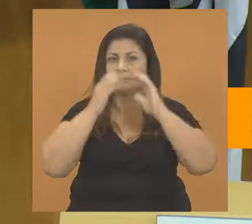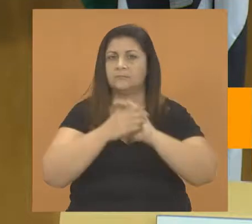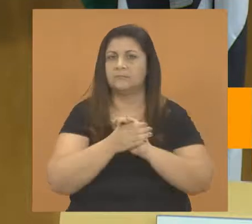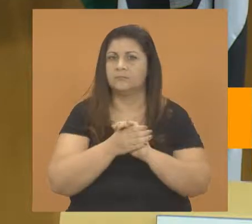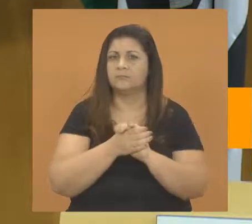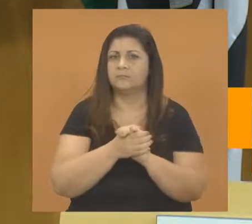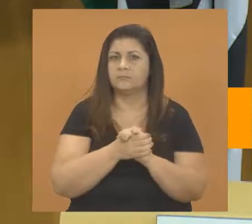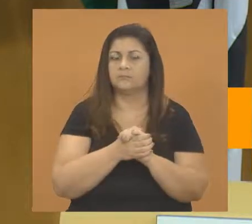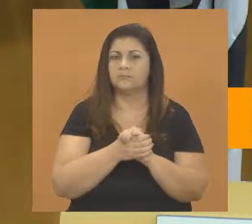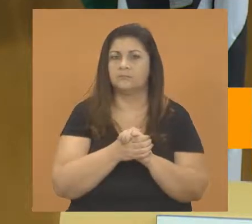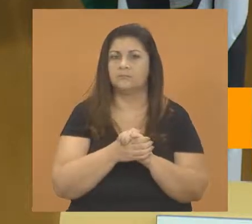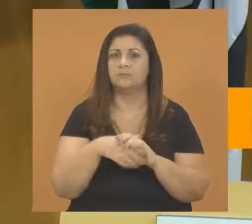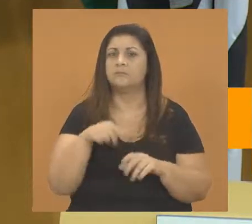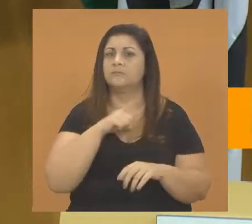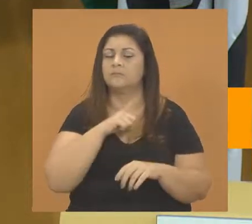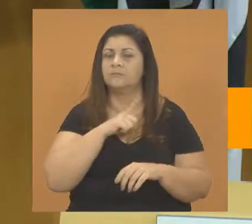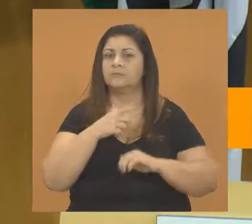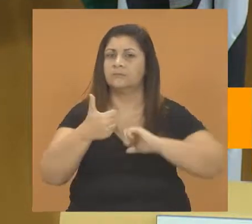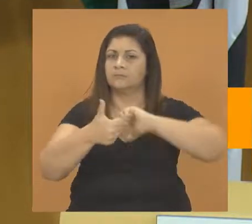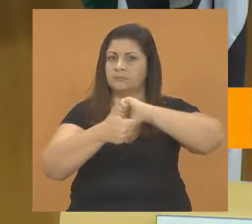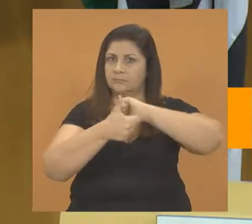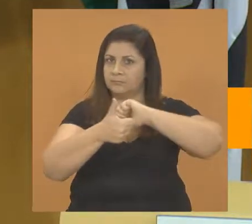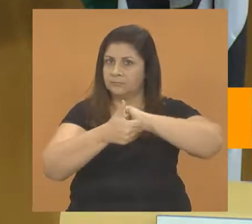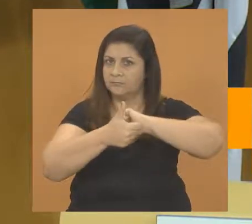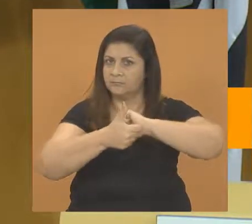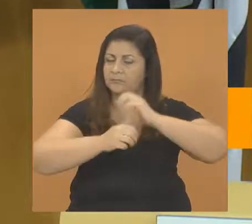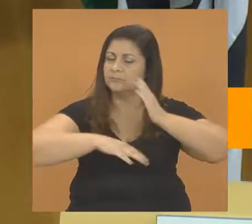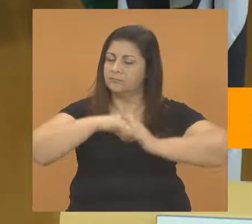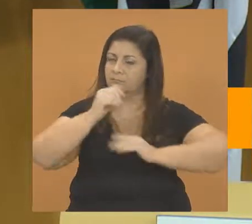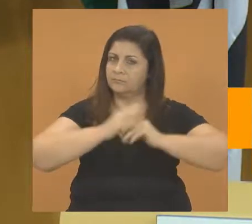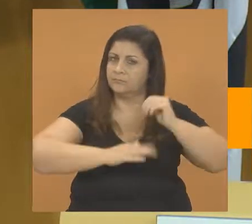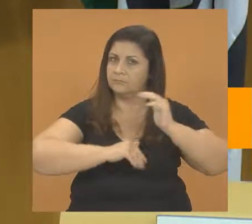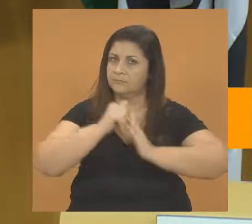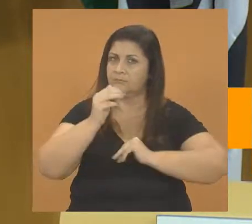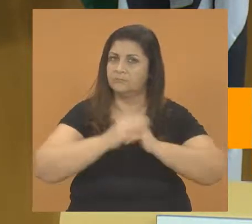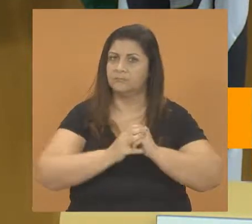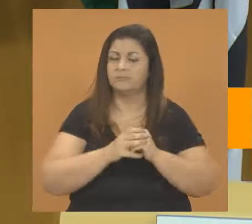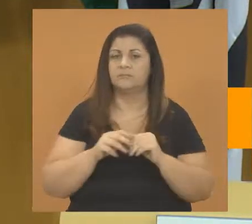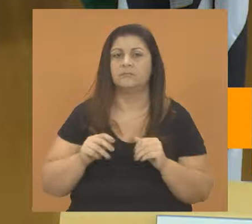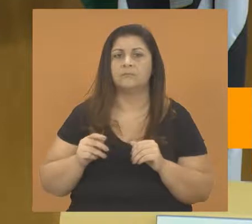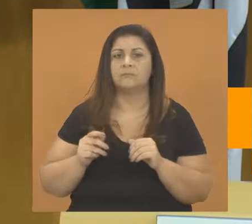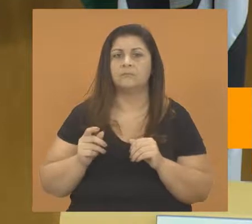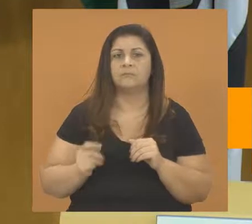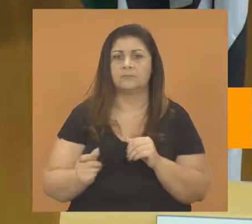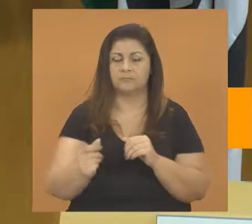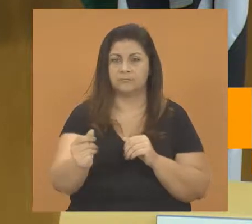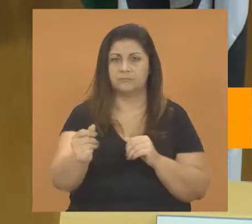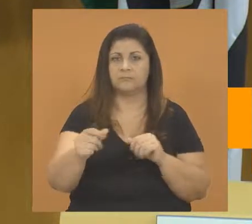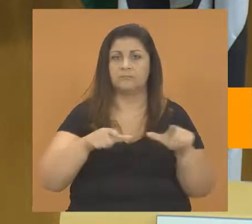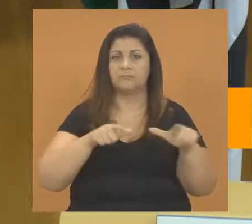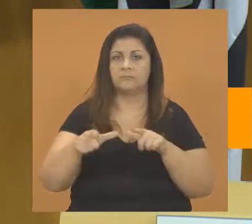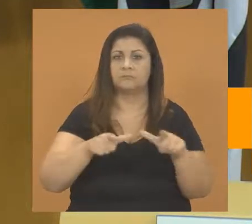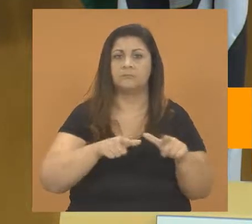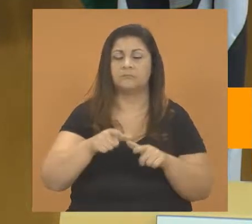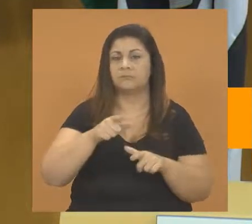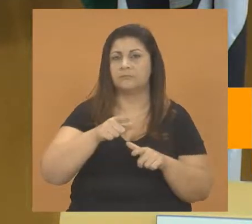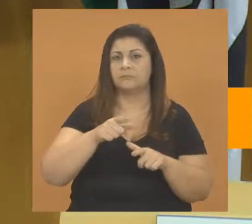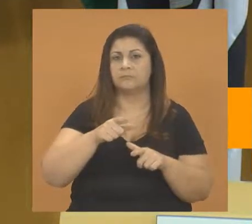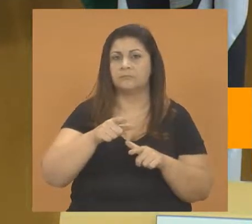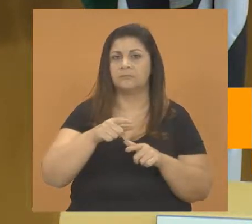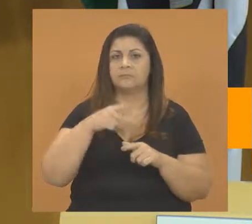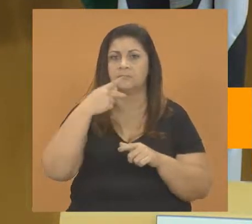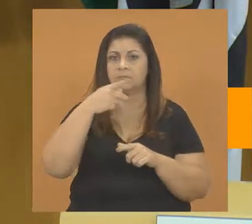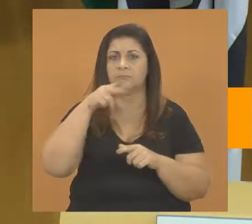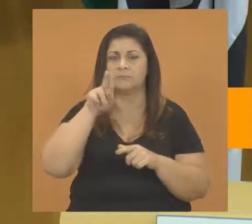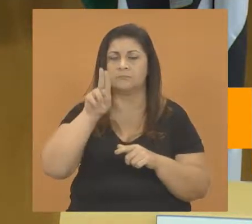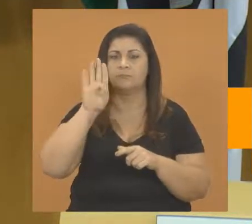assegurando a qualidade e eficiência profissionalização e akon unidade do serviço público ressalta